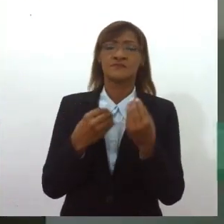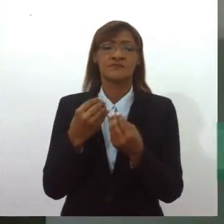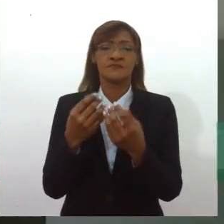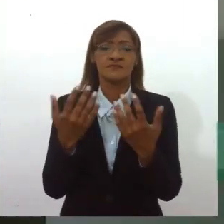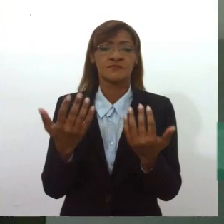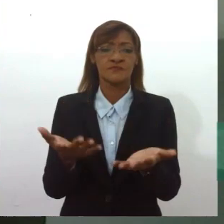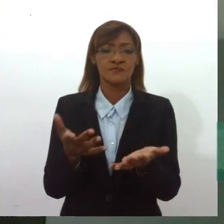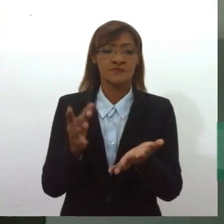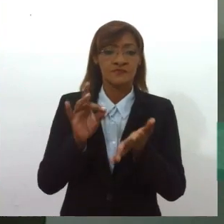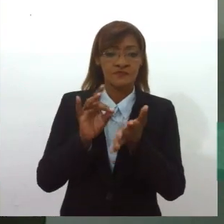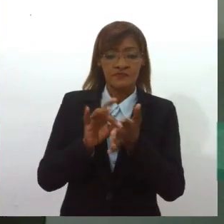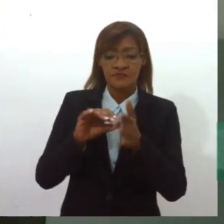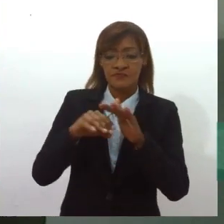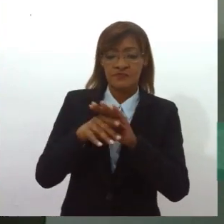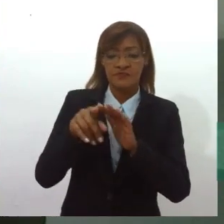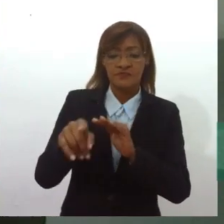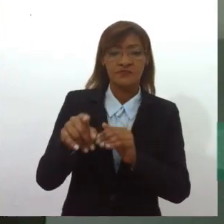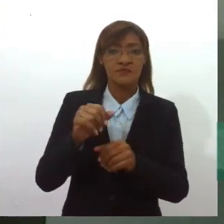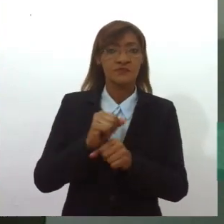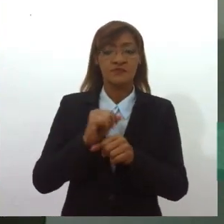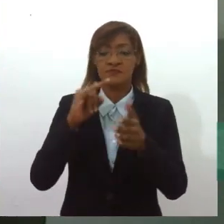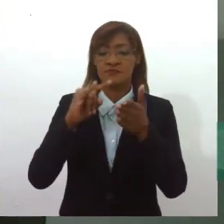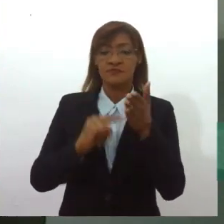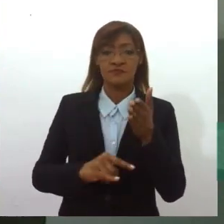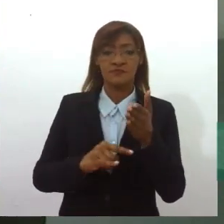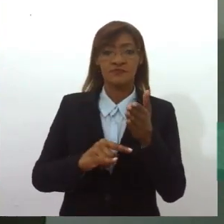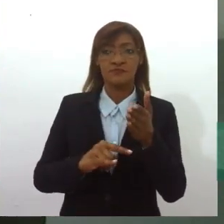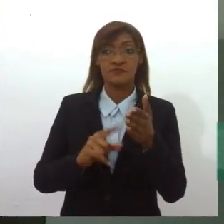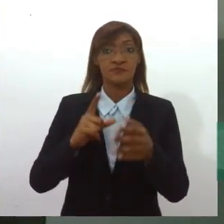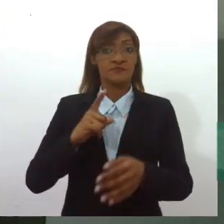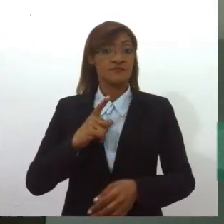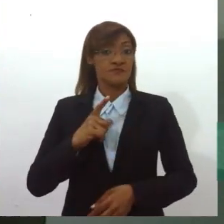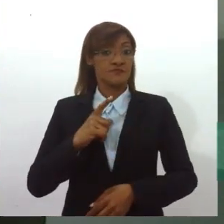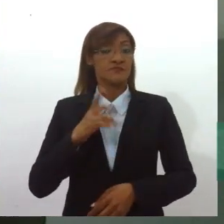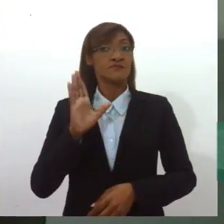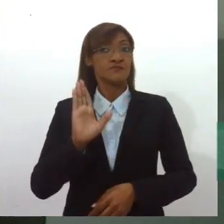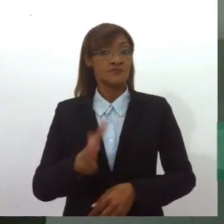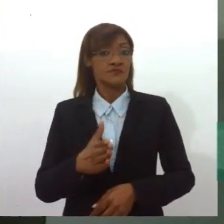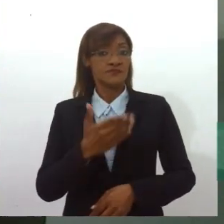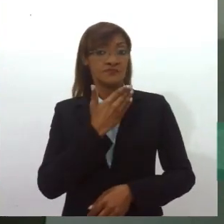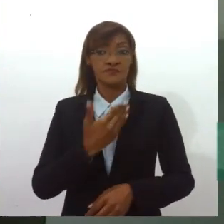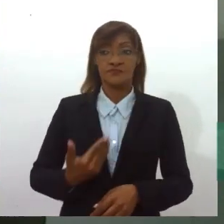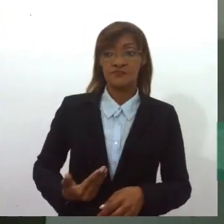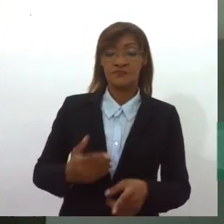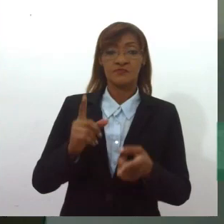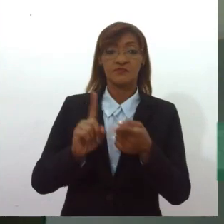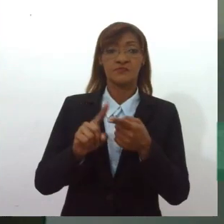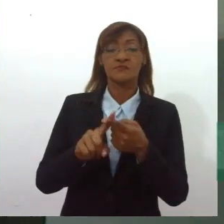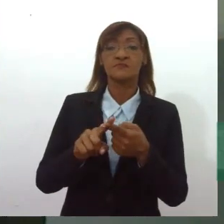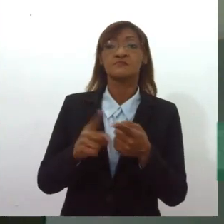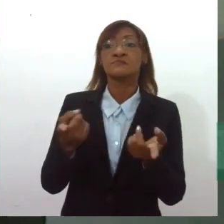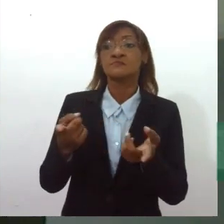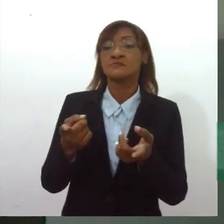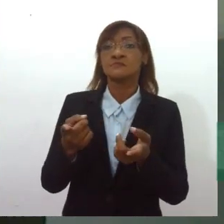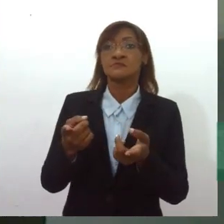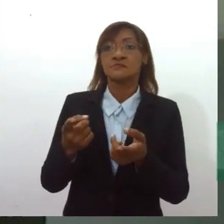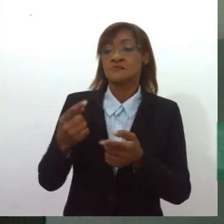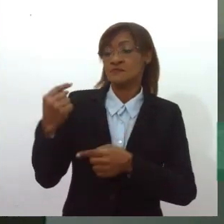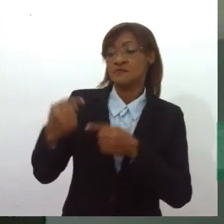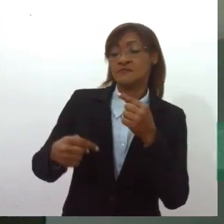na prática né dessa documentação entre o poder público e a entidade de proteção animal como é que fica aí